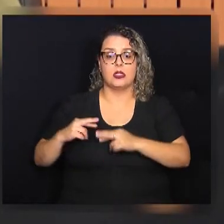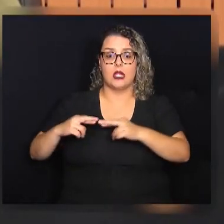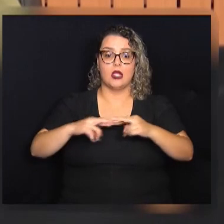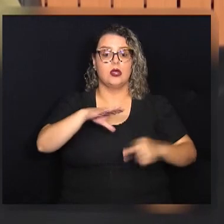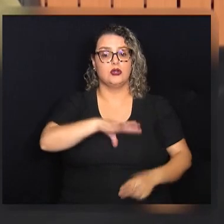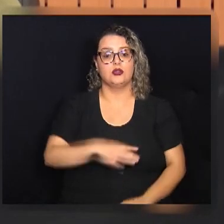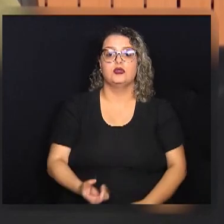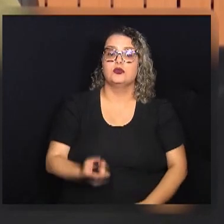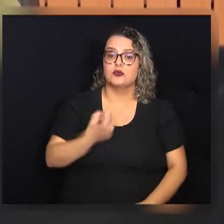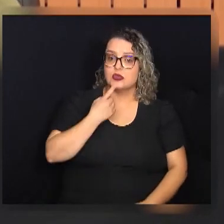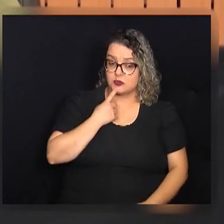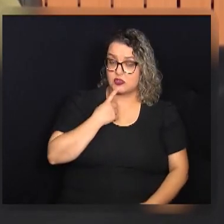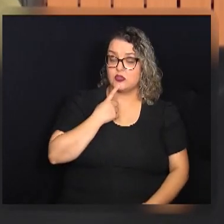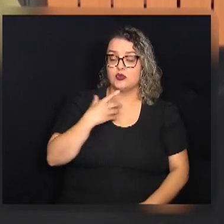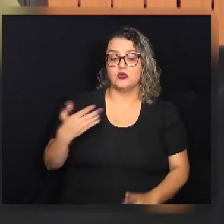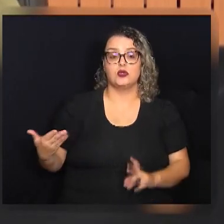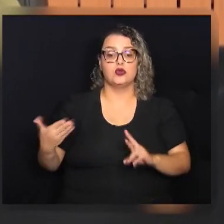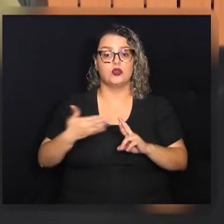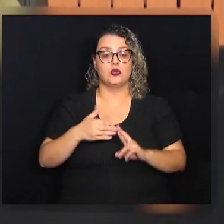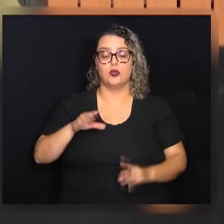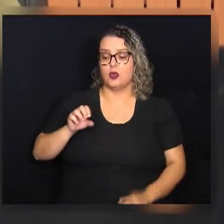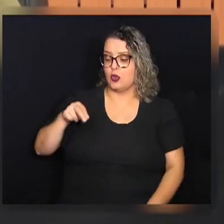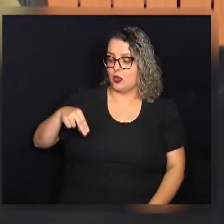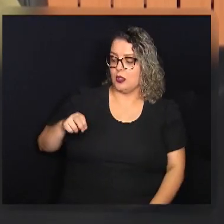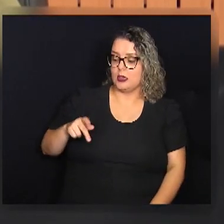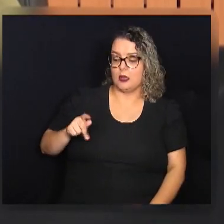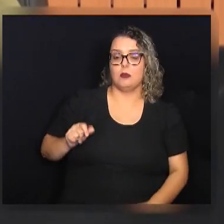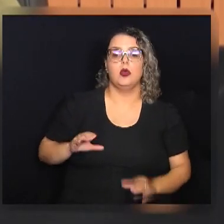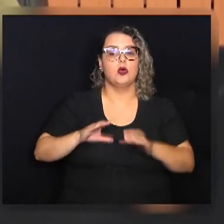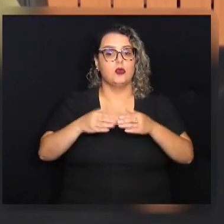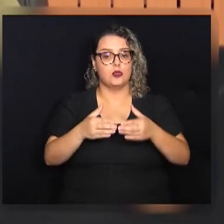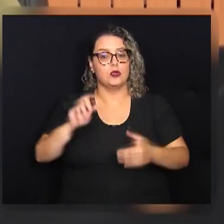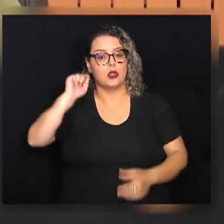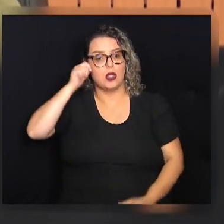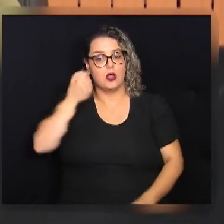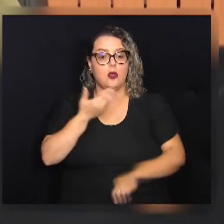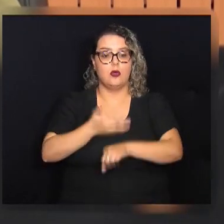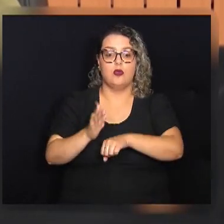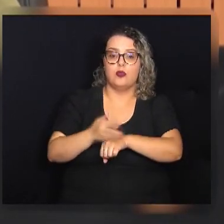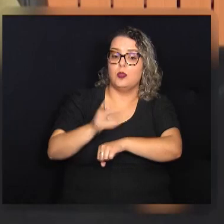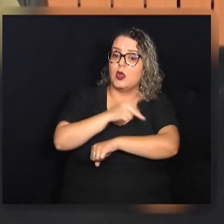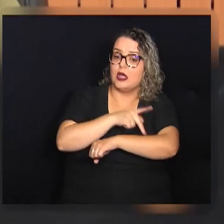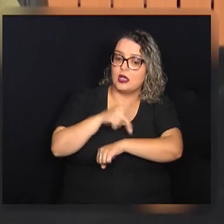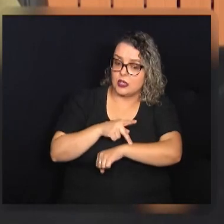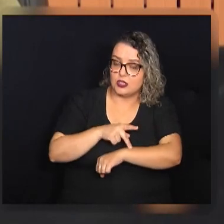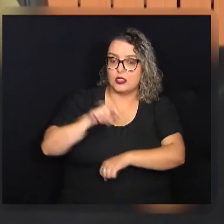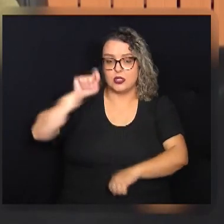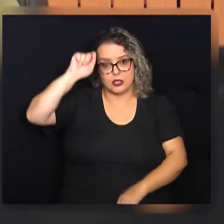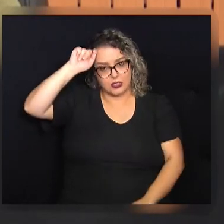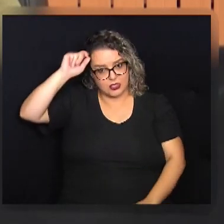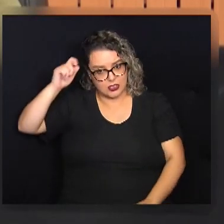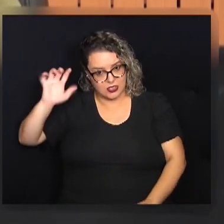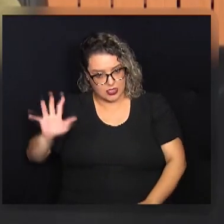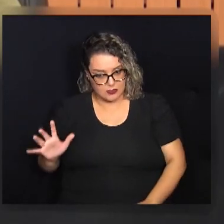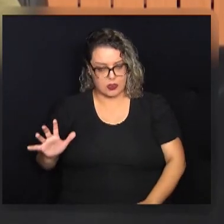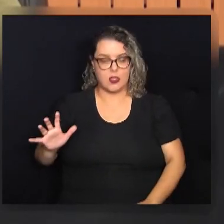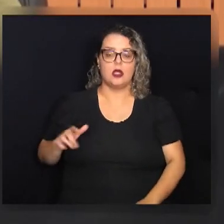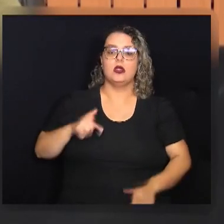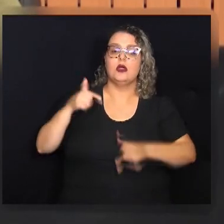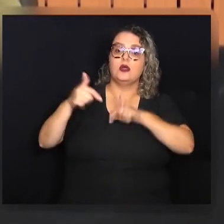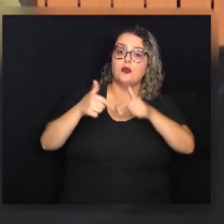municipal e representante do CONEPA, o Coletivo Negro com Práticas Pedagógicas em Africanidades, trabalha